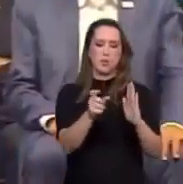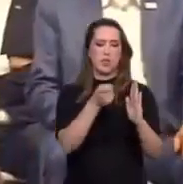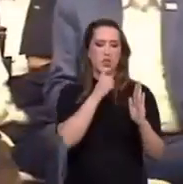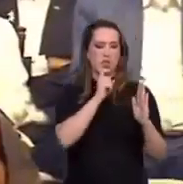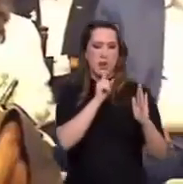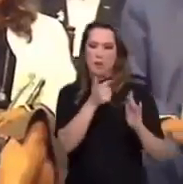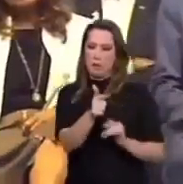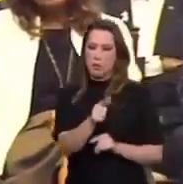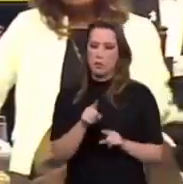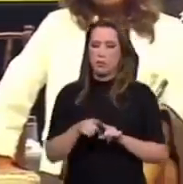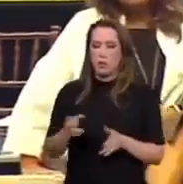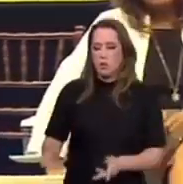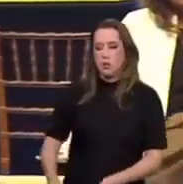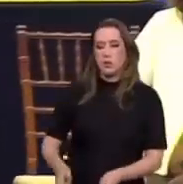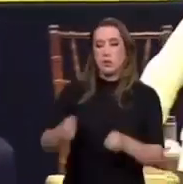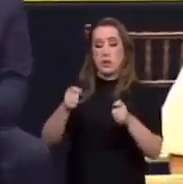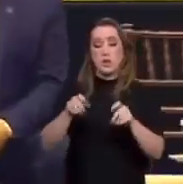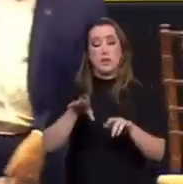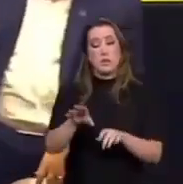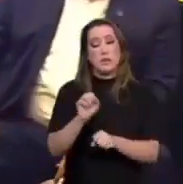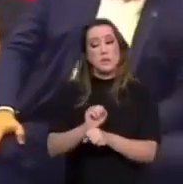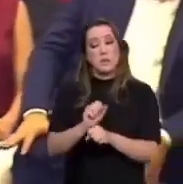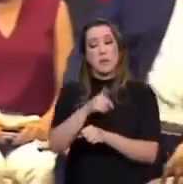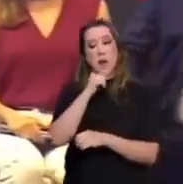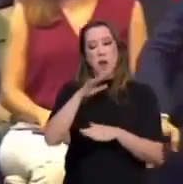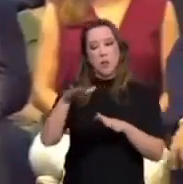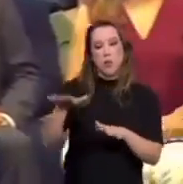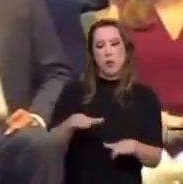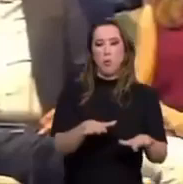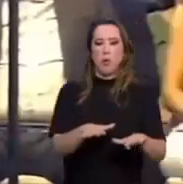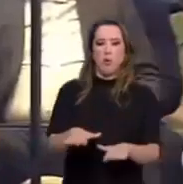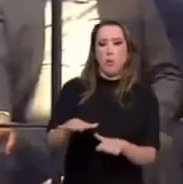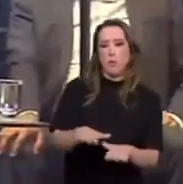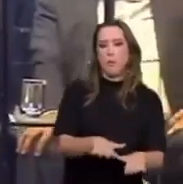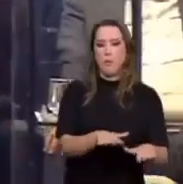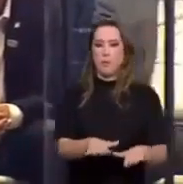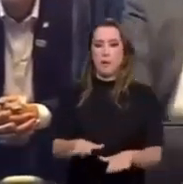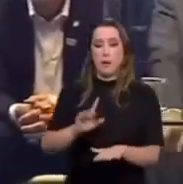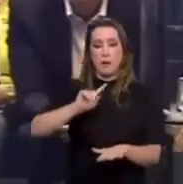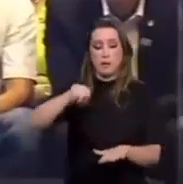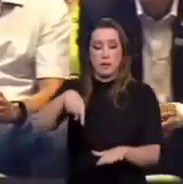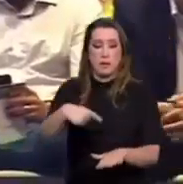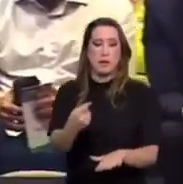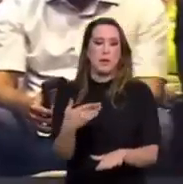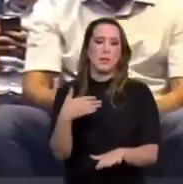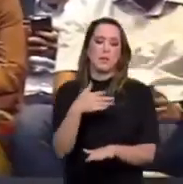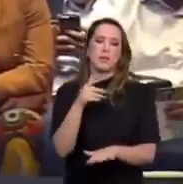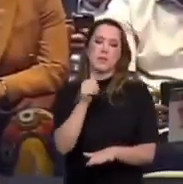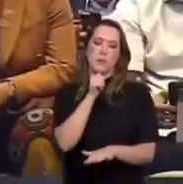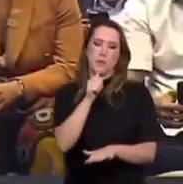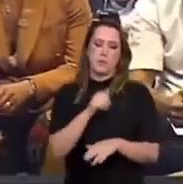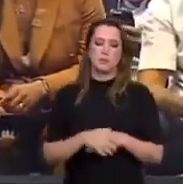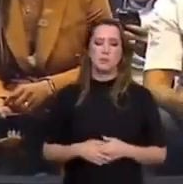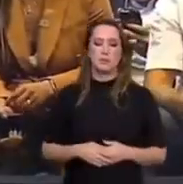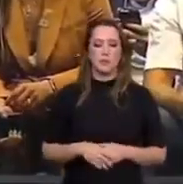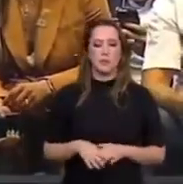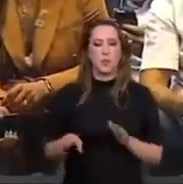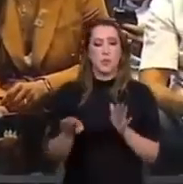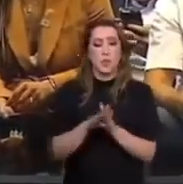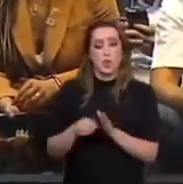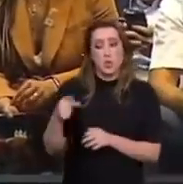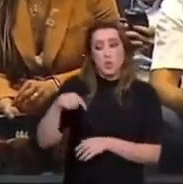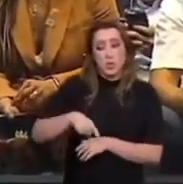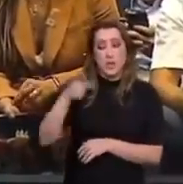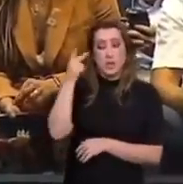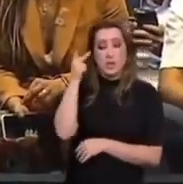gente colocava aquele pote para sentar e depois a gente ia beber. Quando eu cheguei em São Paulo, era as perninhas